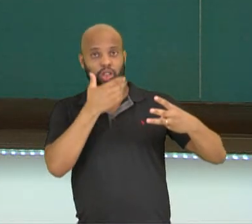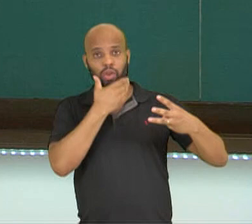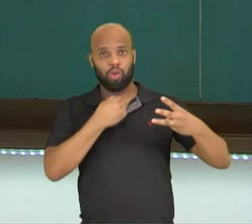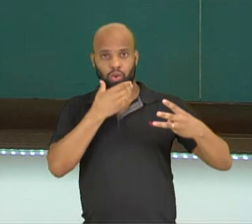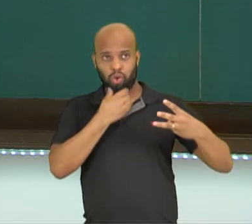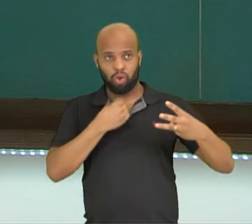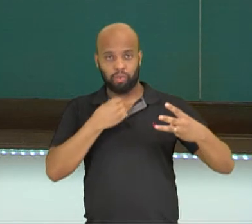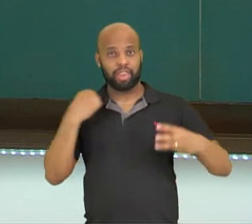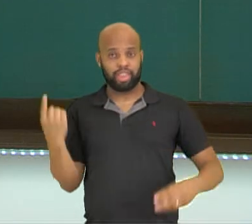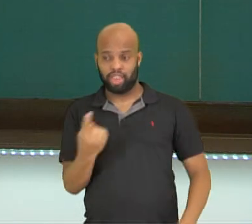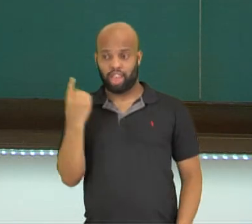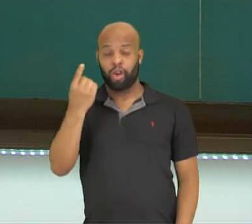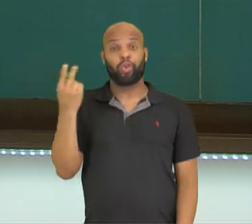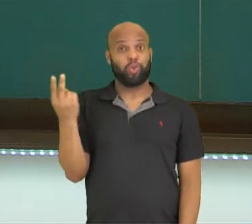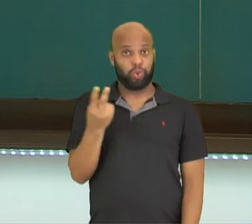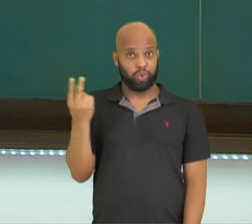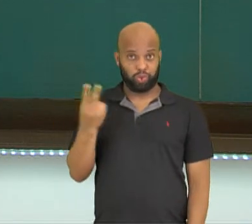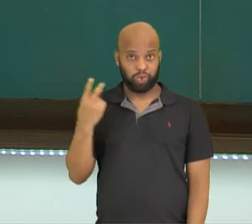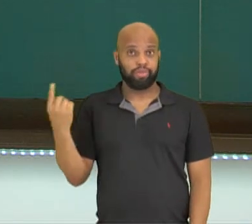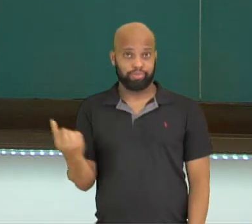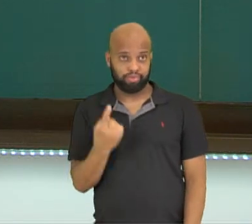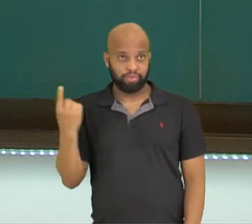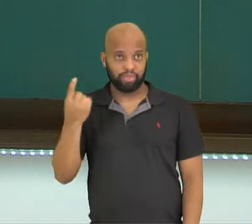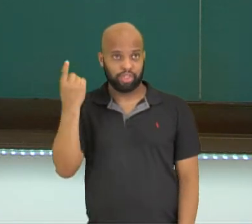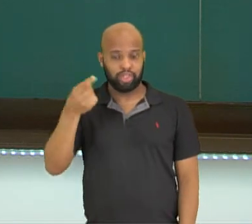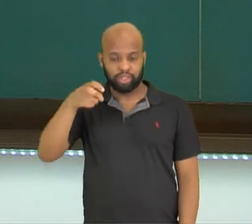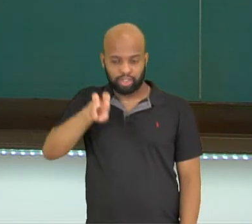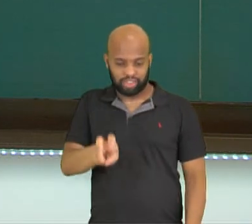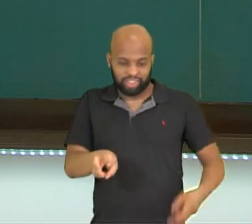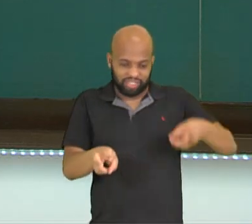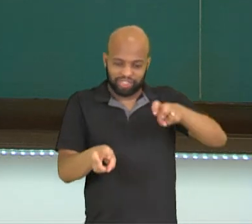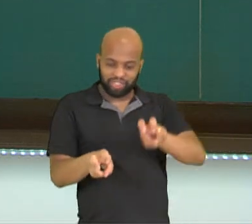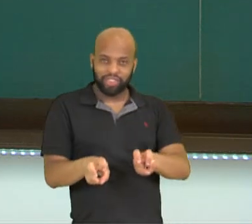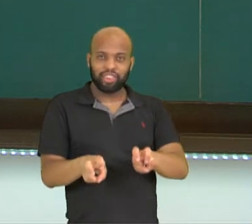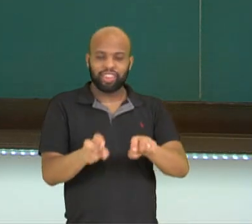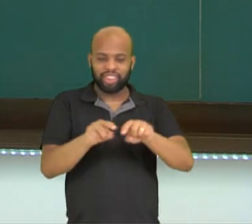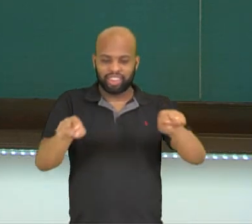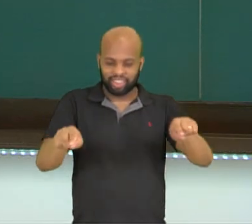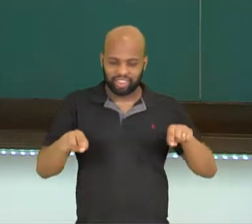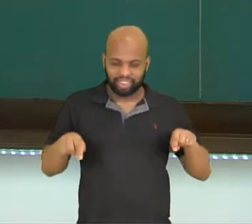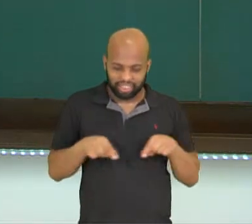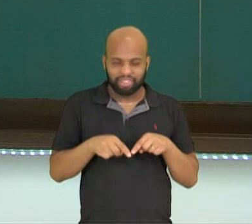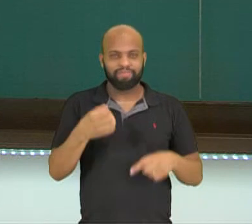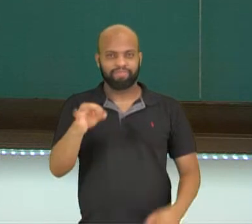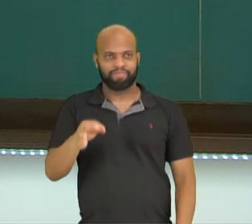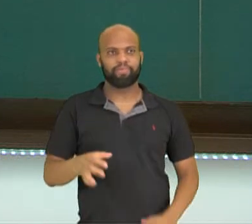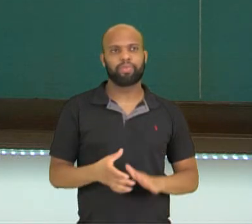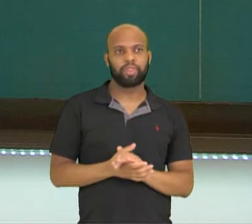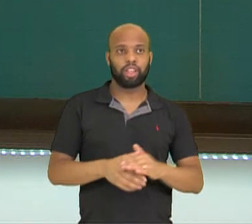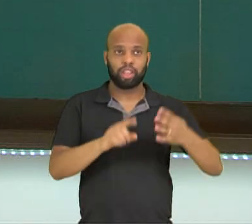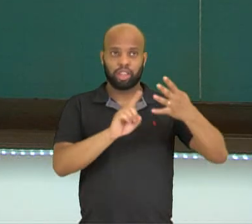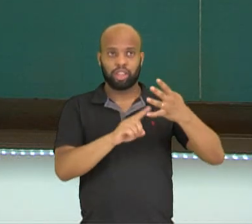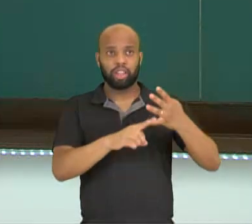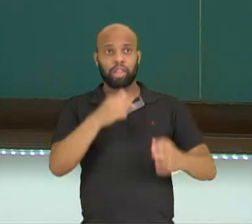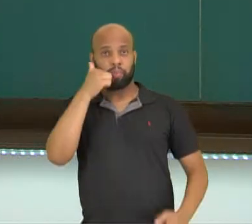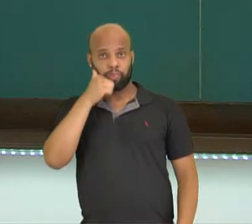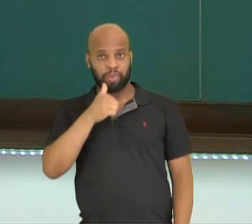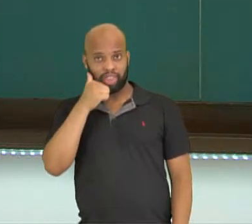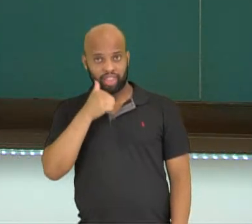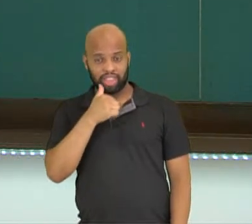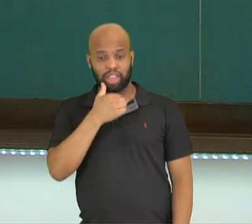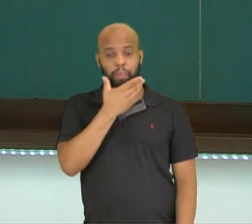altos, aqui está dizendo que os dois são altos, né? Sentaram-se na sala, também está correto. Alternativa D. A moça